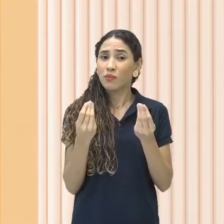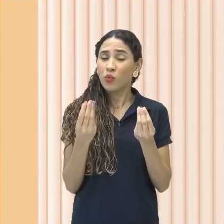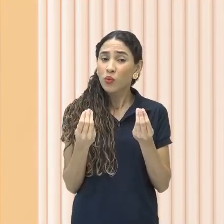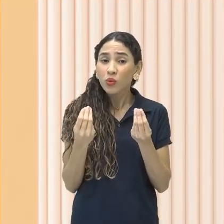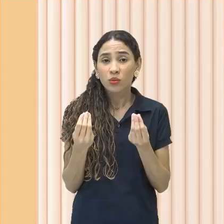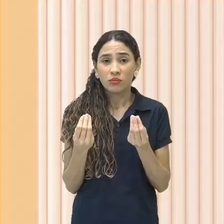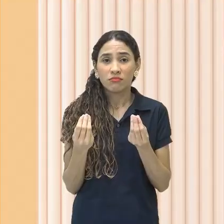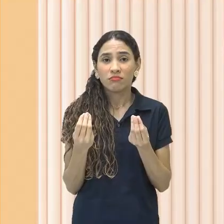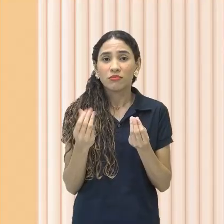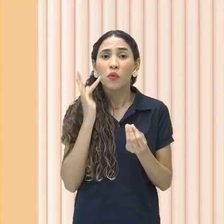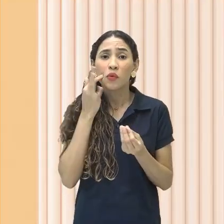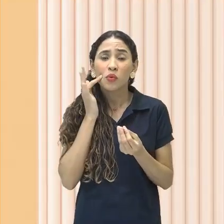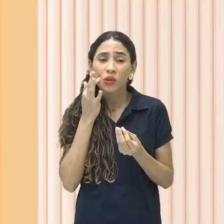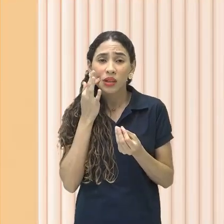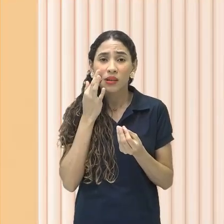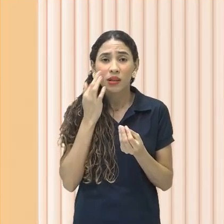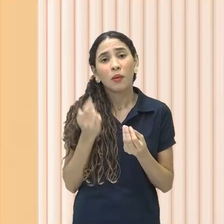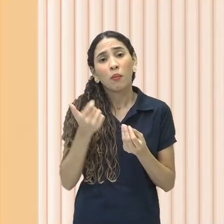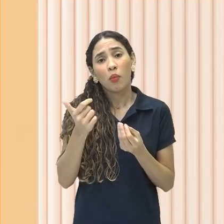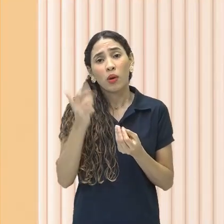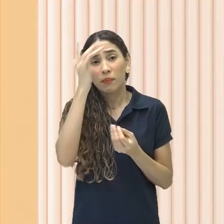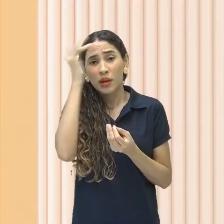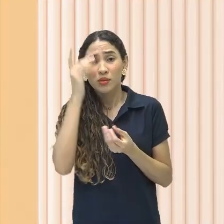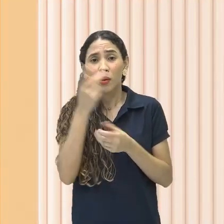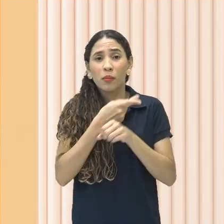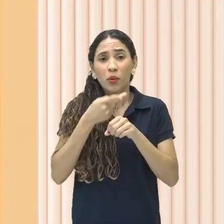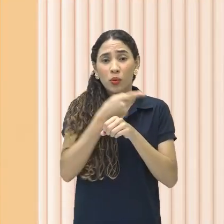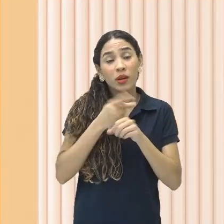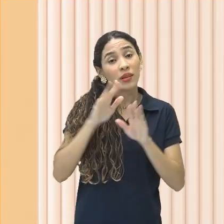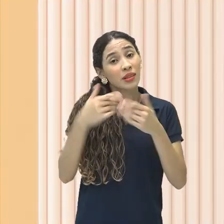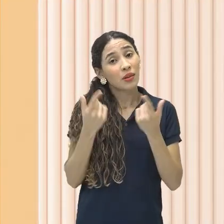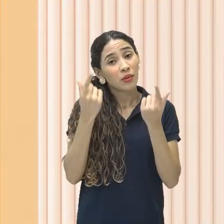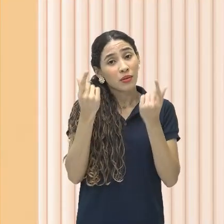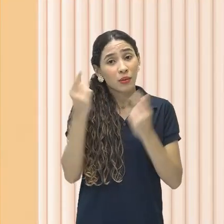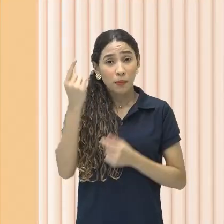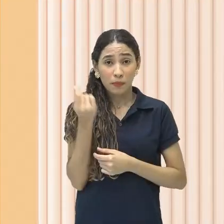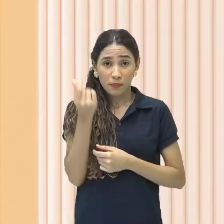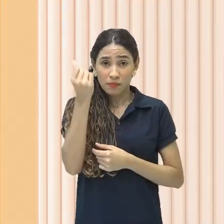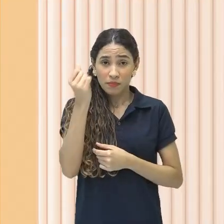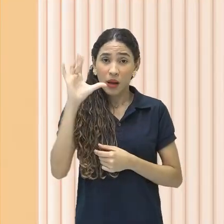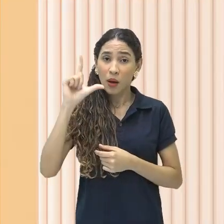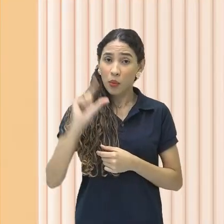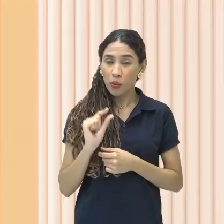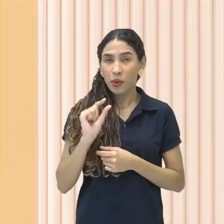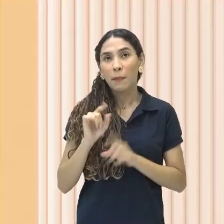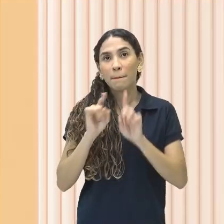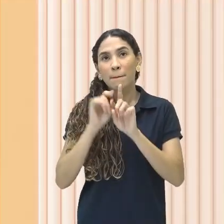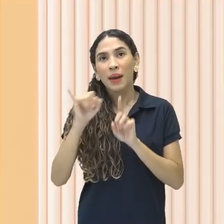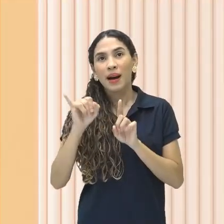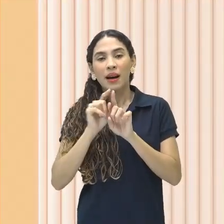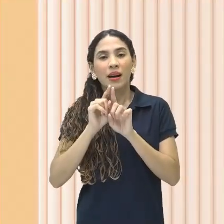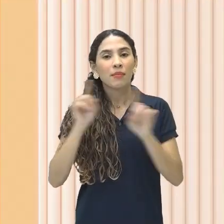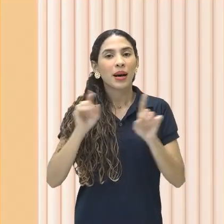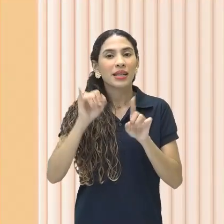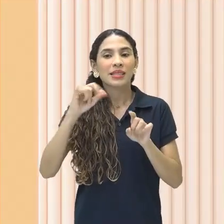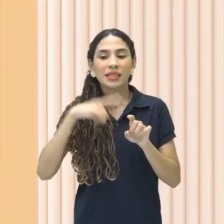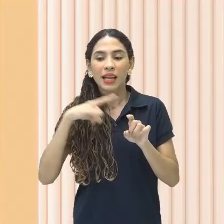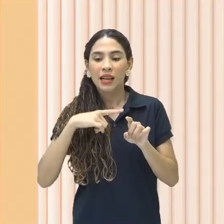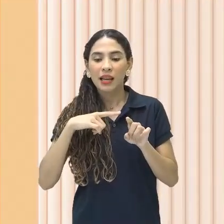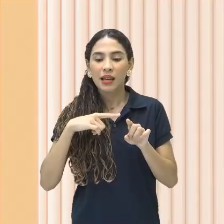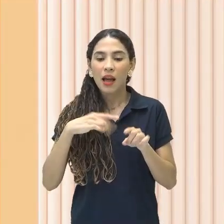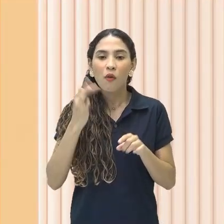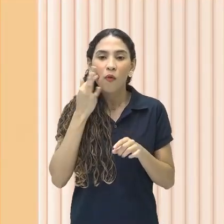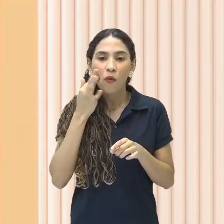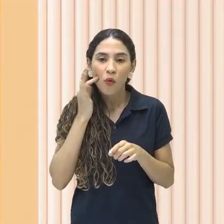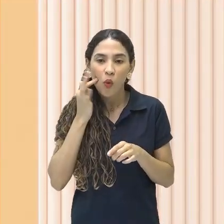sobrando, e tem pouca gente procurando. Então, ele vai baixar o preço. Agora, você tem lá, está todo mundo lá em cima do abacate, todo